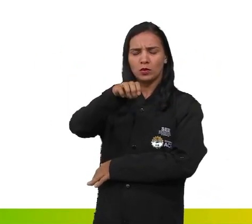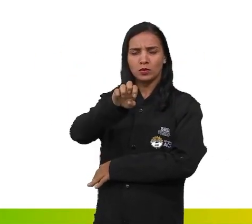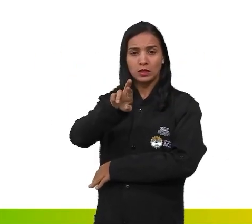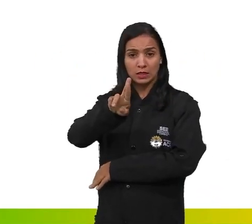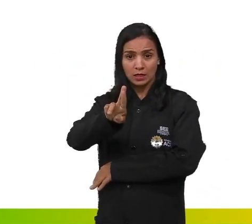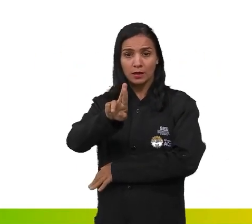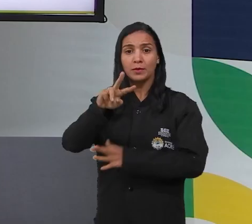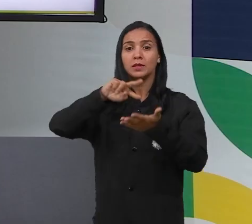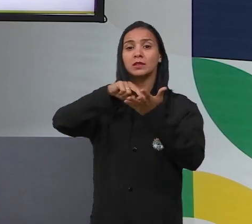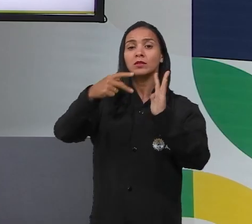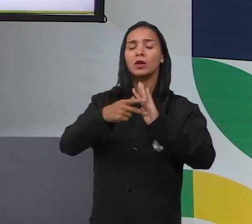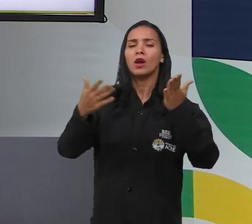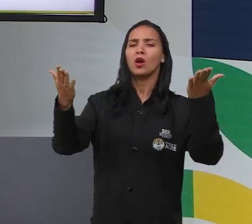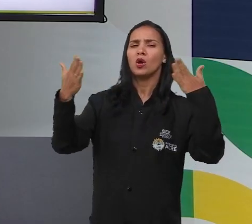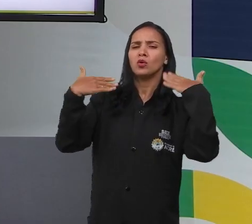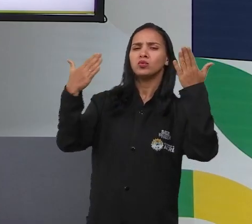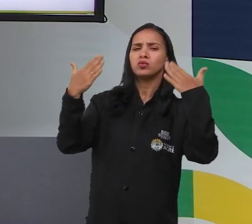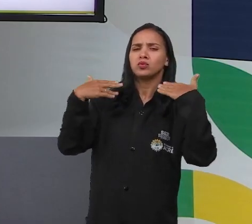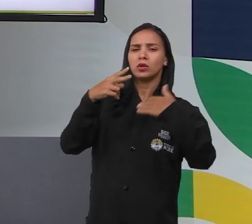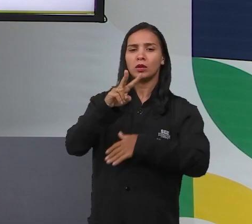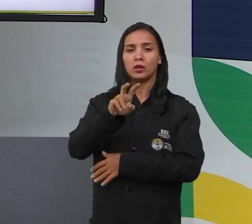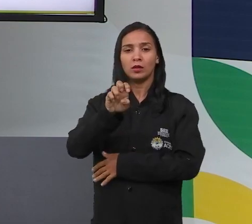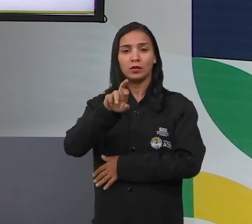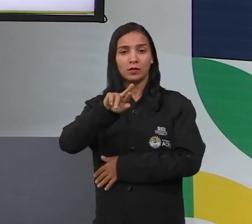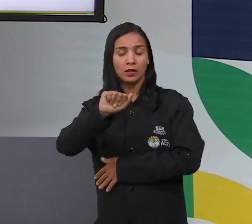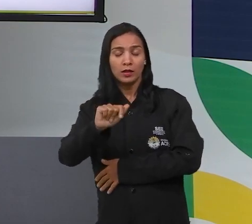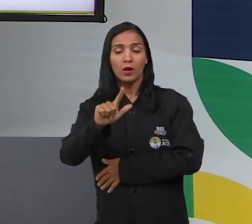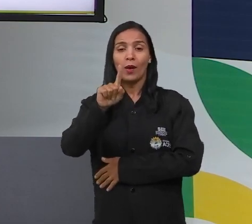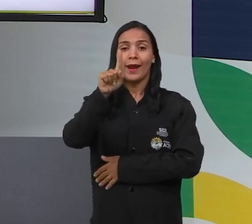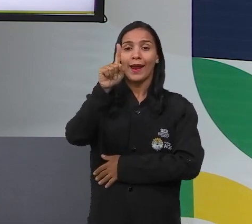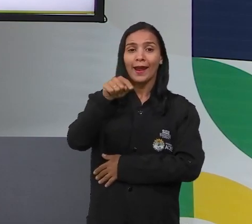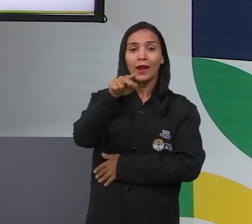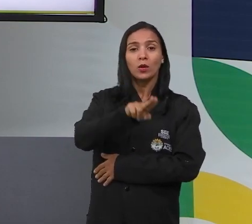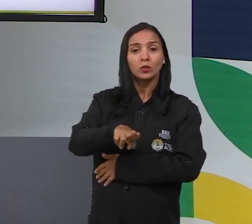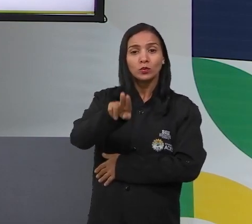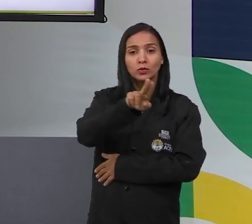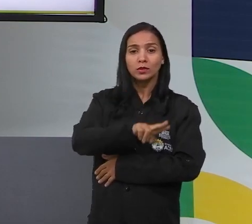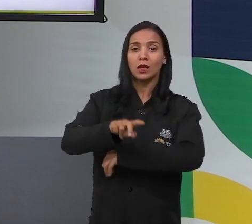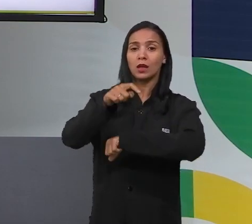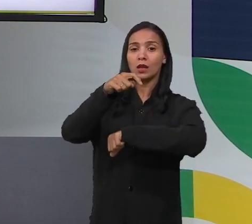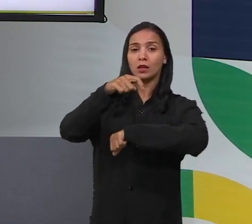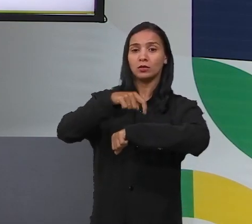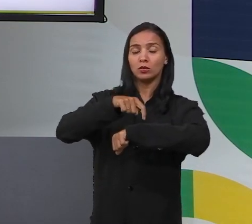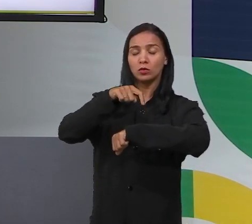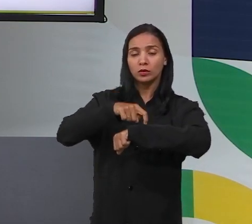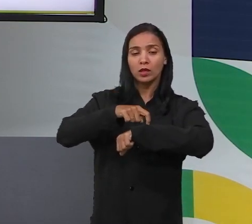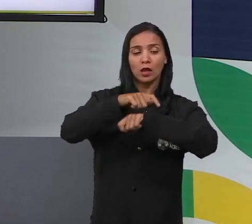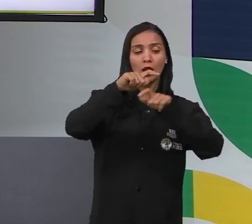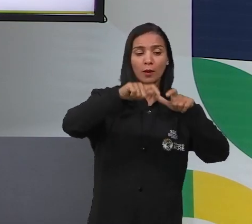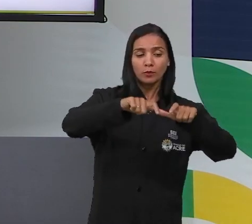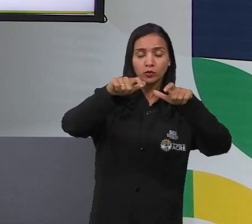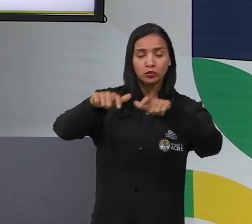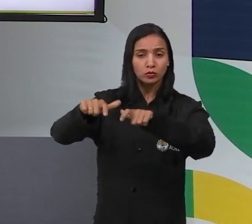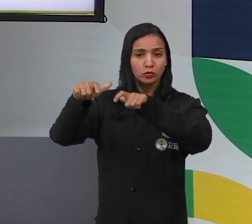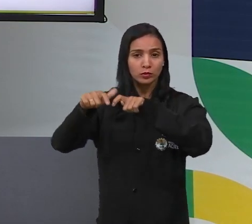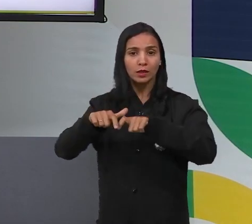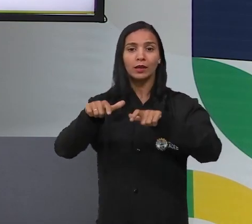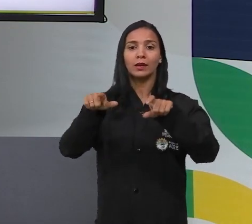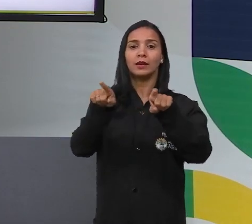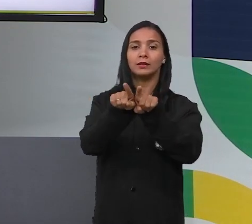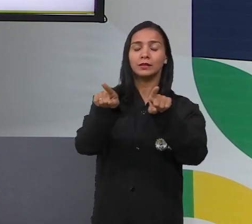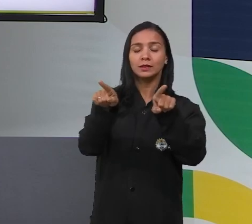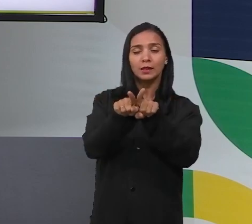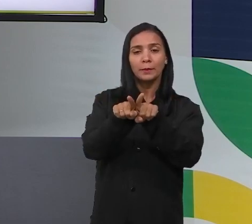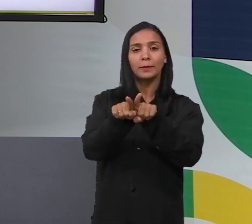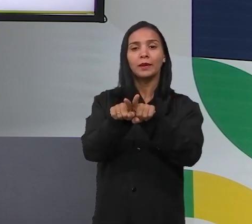que durante a aula eu comentei sobre a questão do uso de lugares específicos, de estações